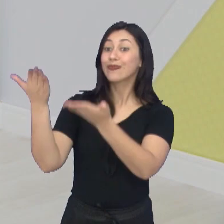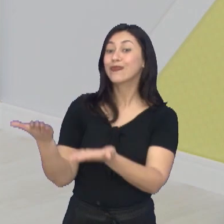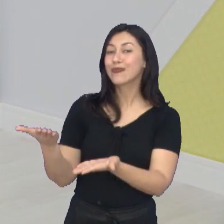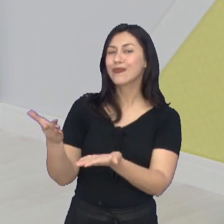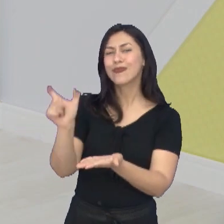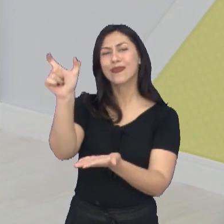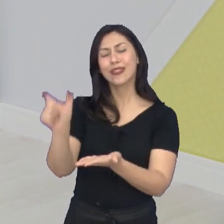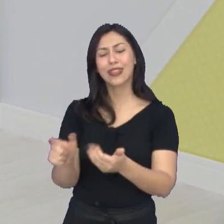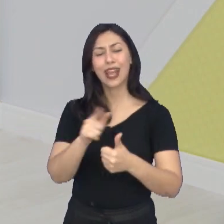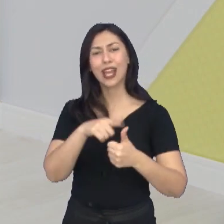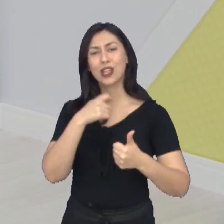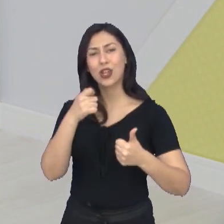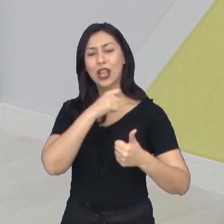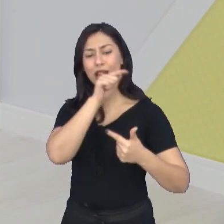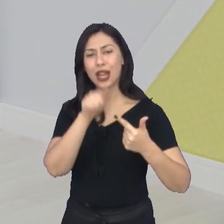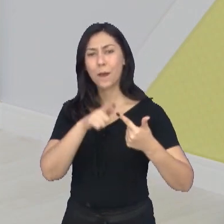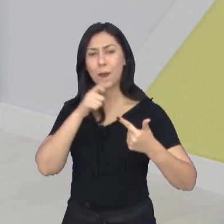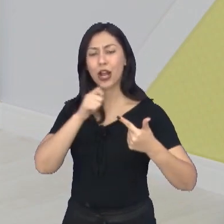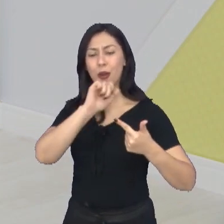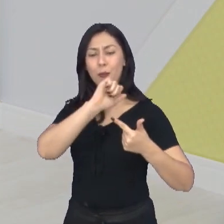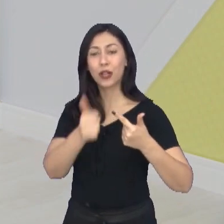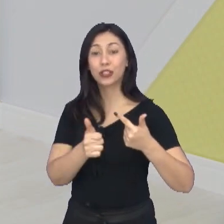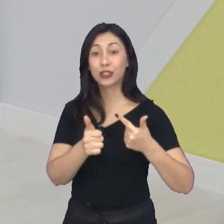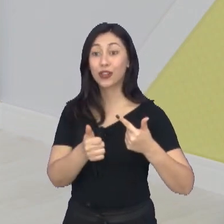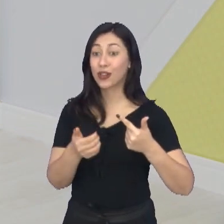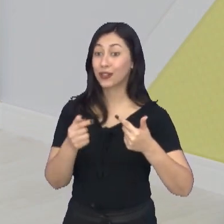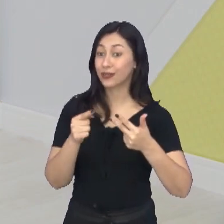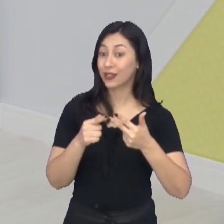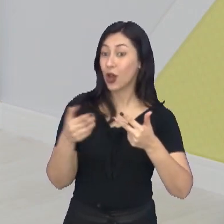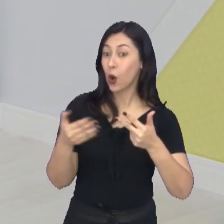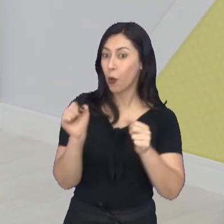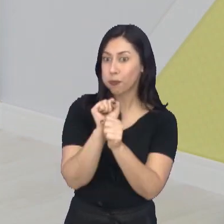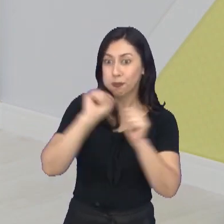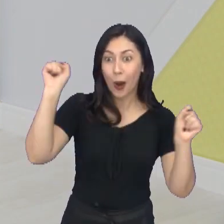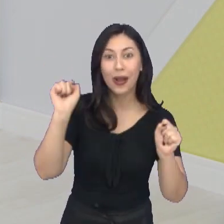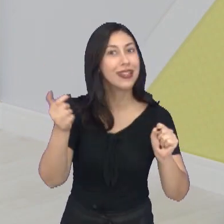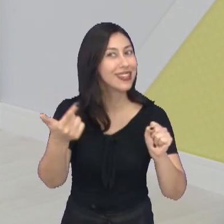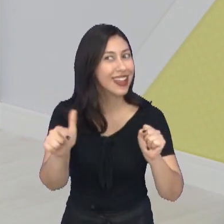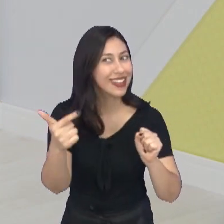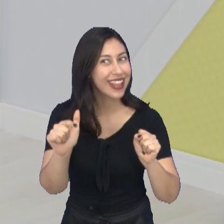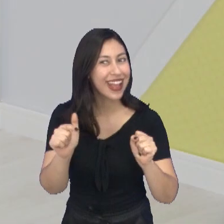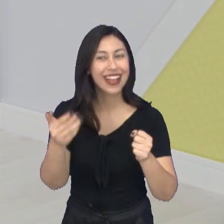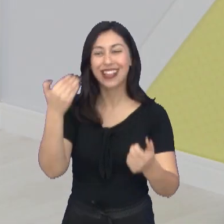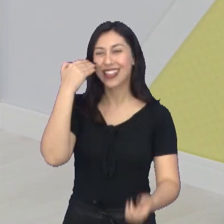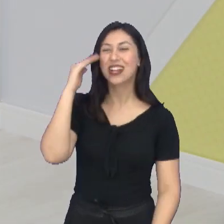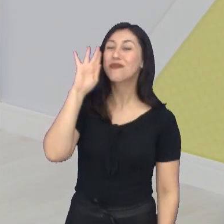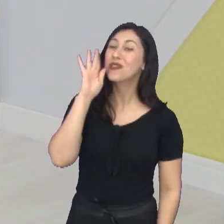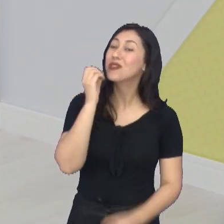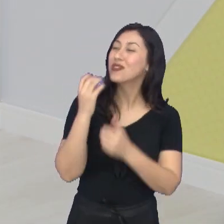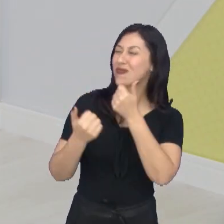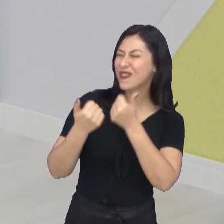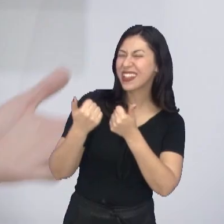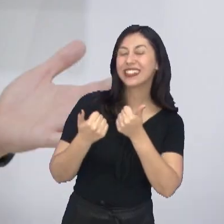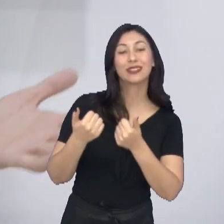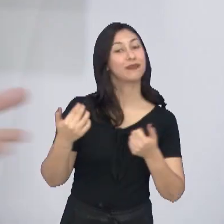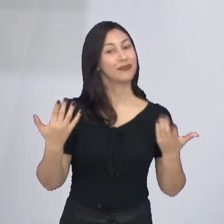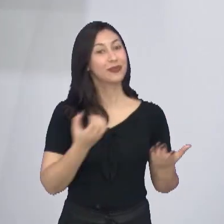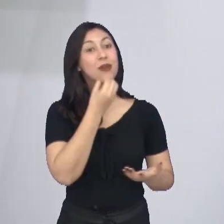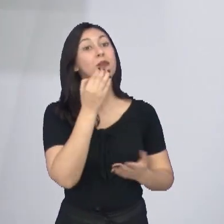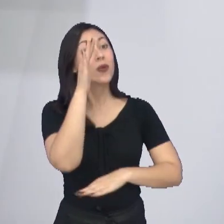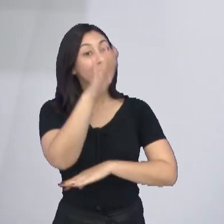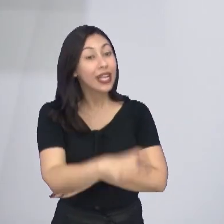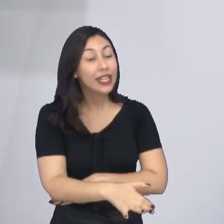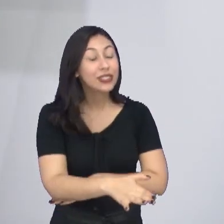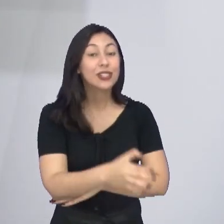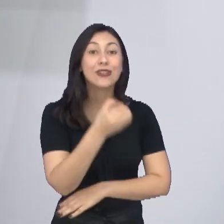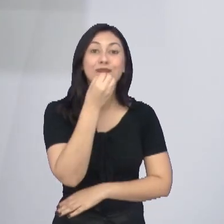ele, jornalista, repórter esportivo, hoje sem bomba, hein? O nosso querido Bruno Castilho. Tudo bem, Brunão? Boa tarde. Boa tarde, Vieira.